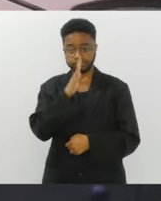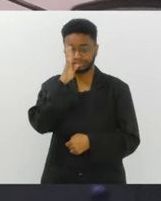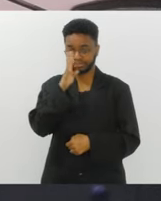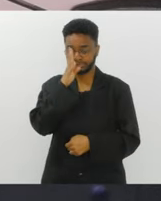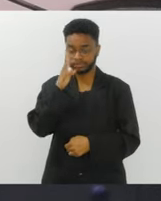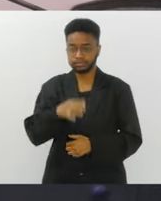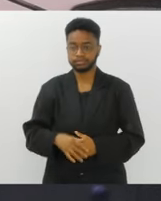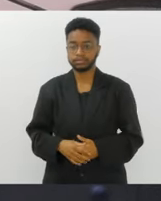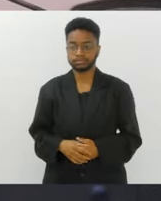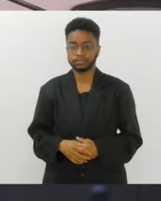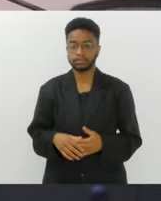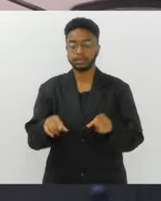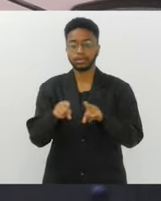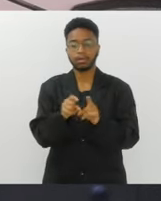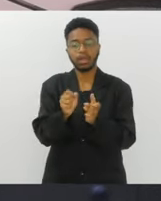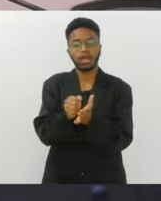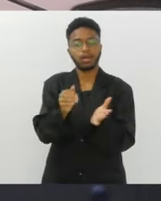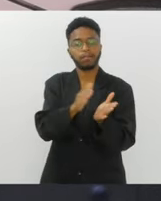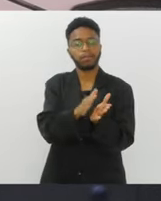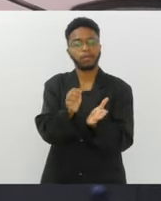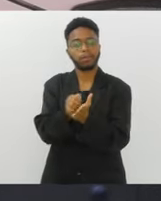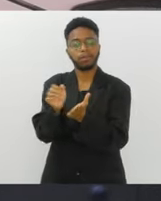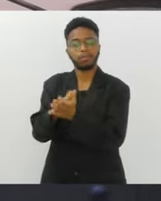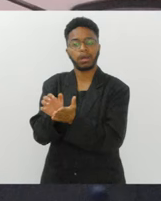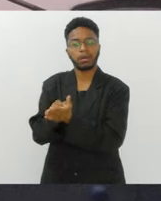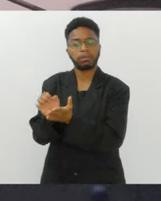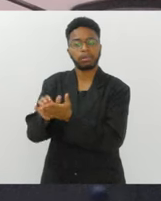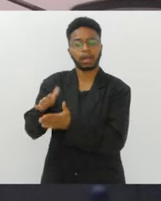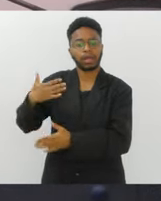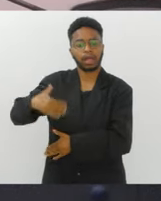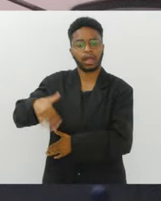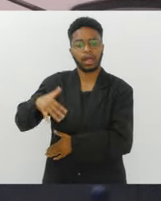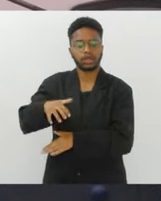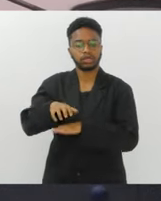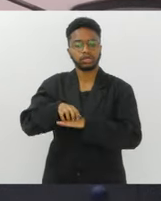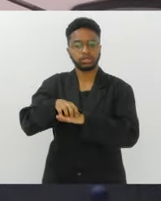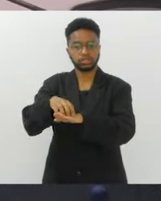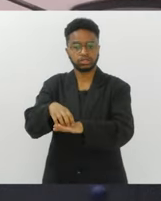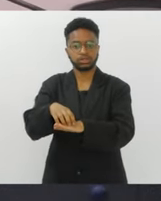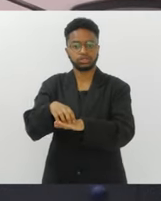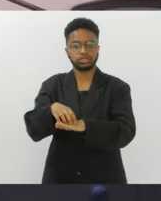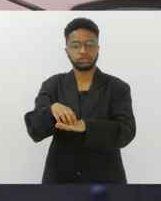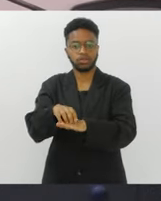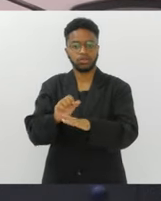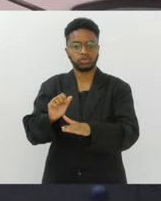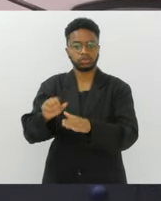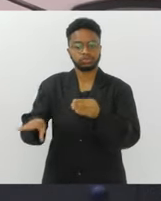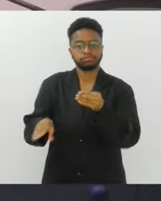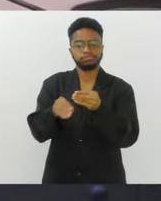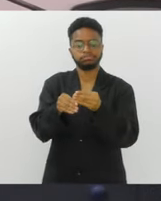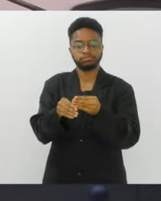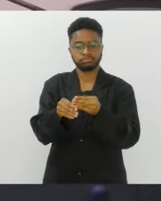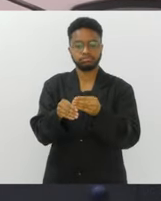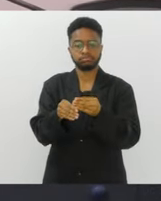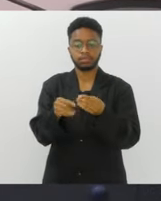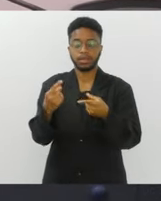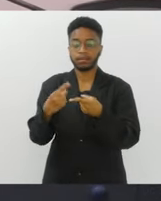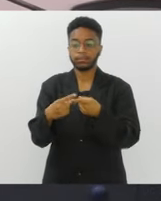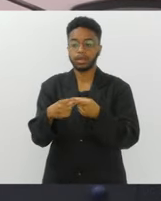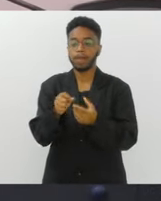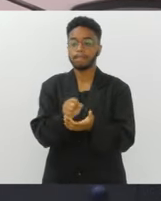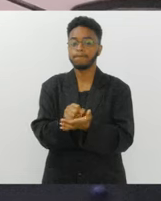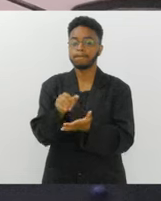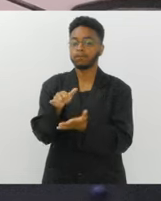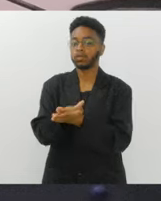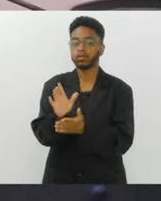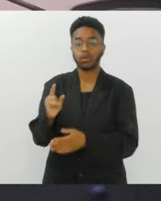arbitrariamente, ficar multando com multas altíssimas o transporte alternativo, que essa multa é a